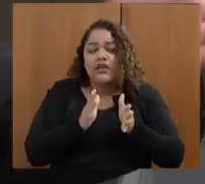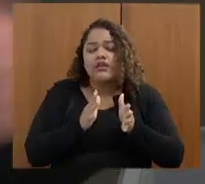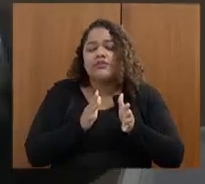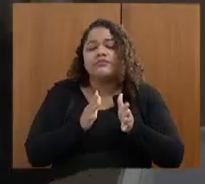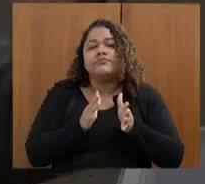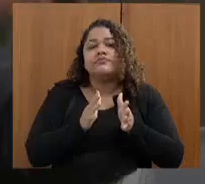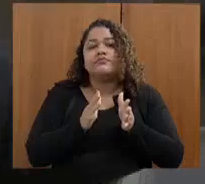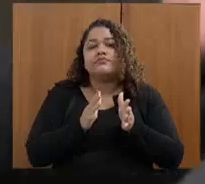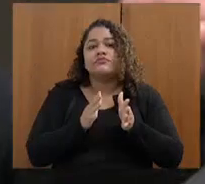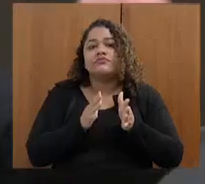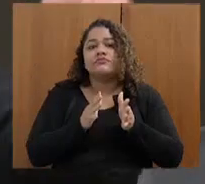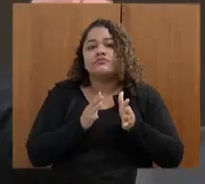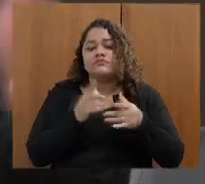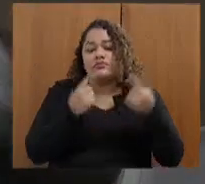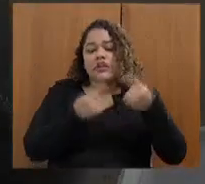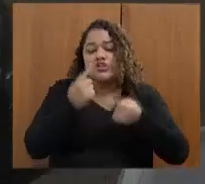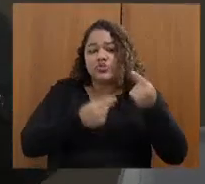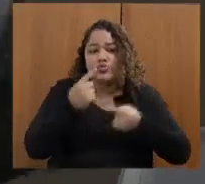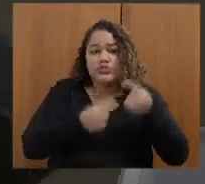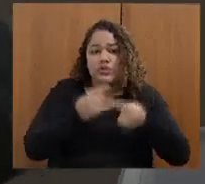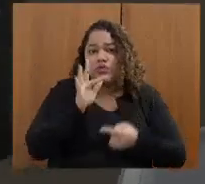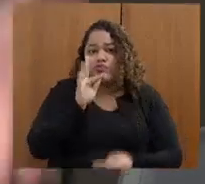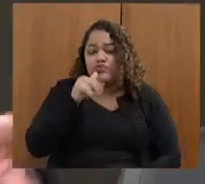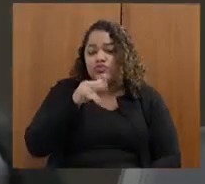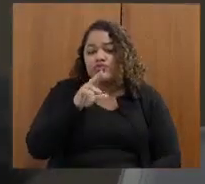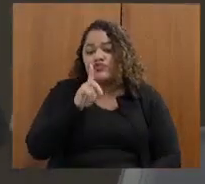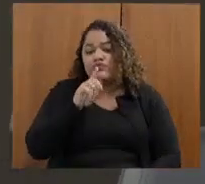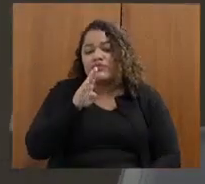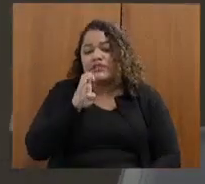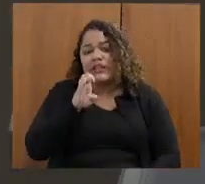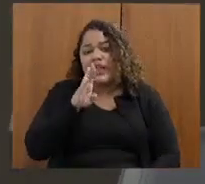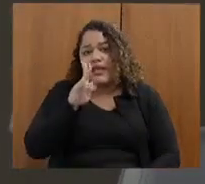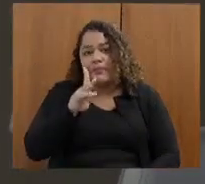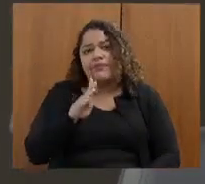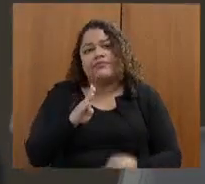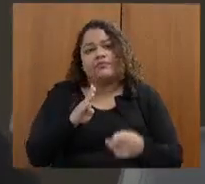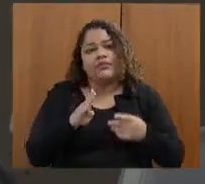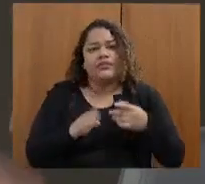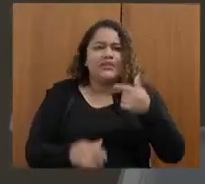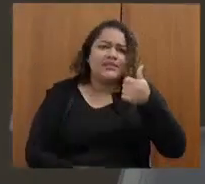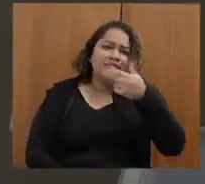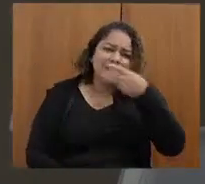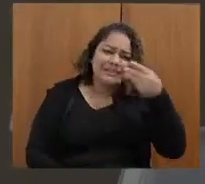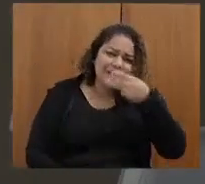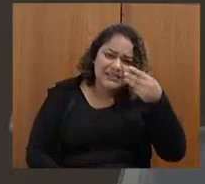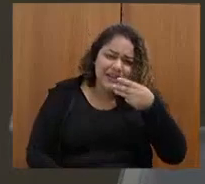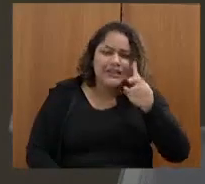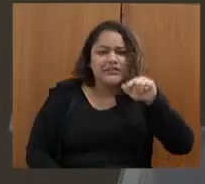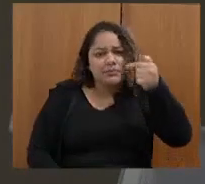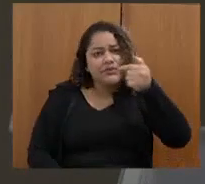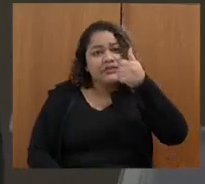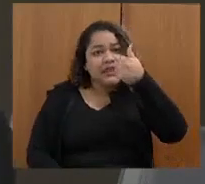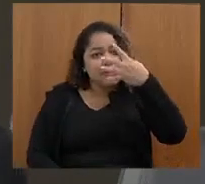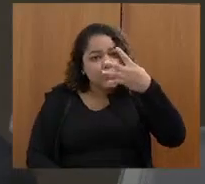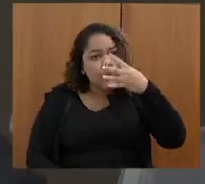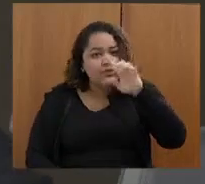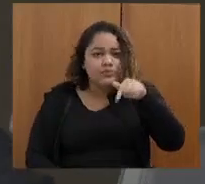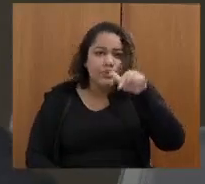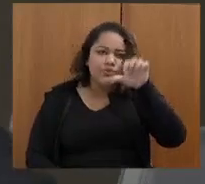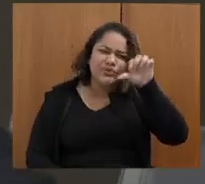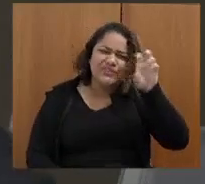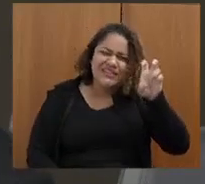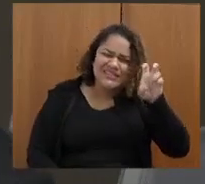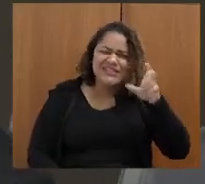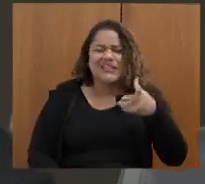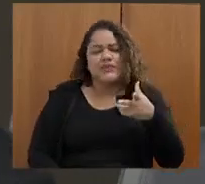na discussão do fundeb né no reajuste os 33 14.95 e por aí afora o que